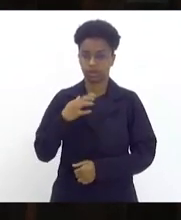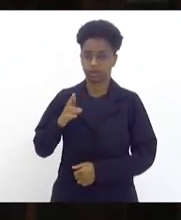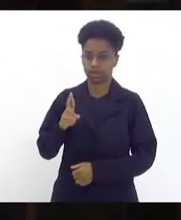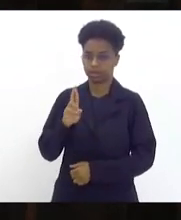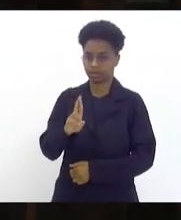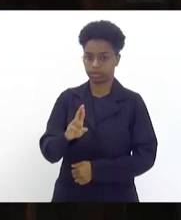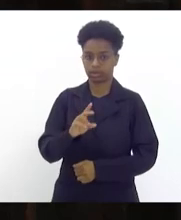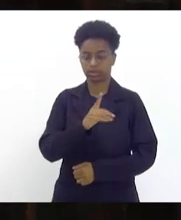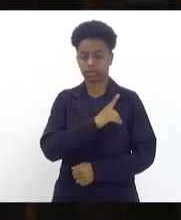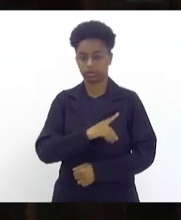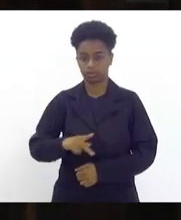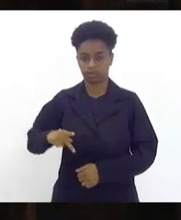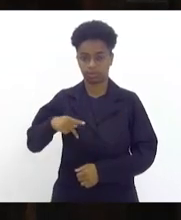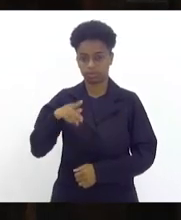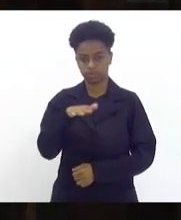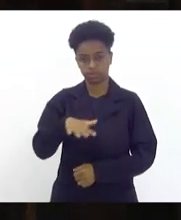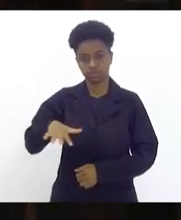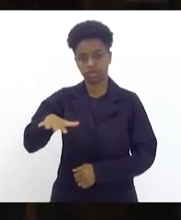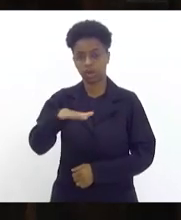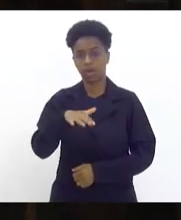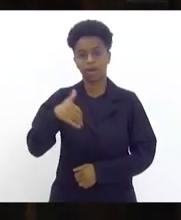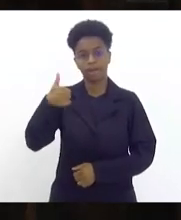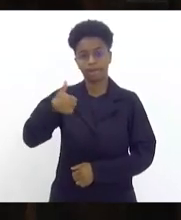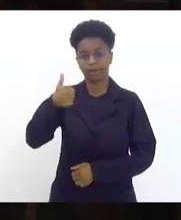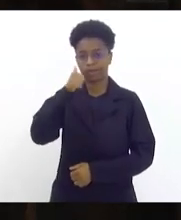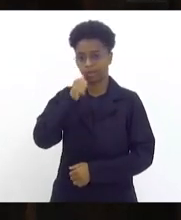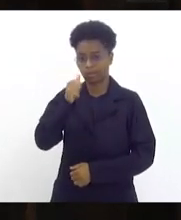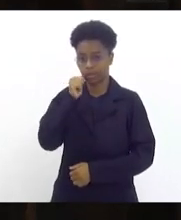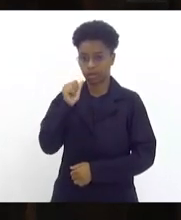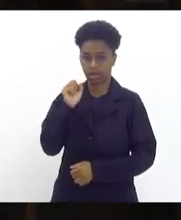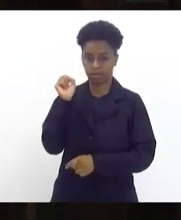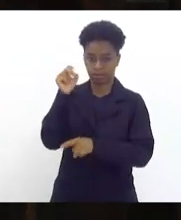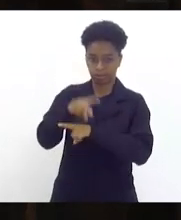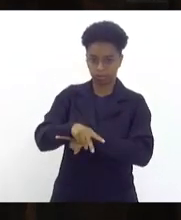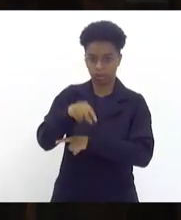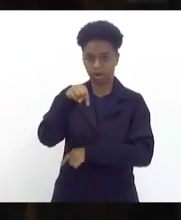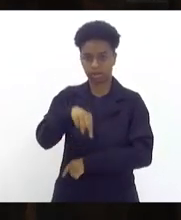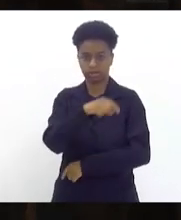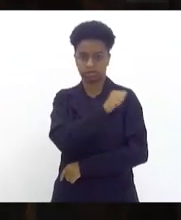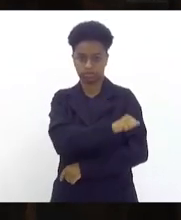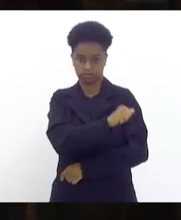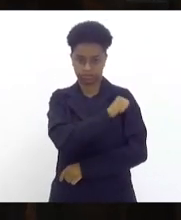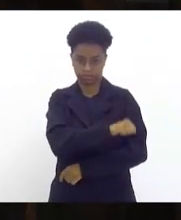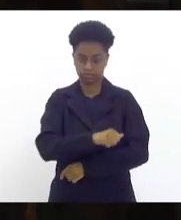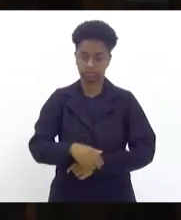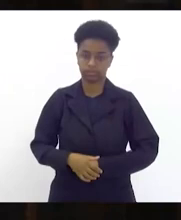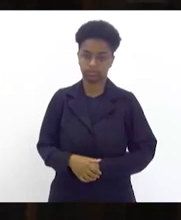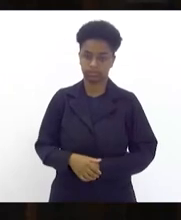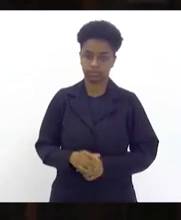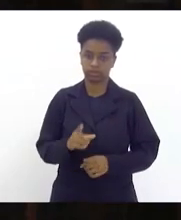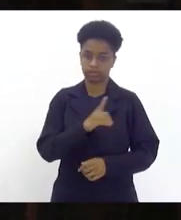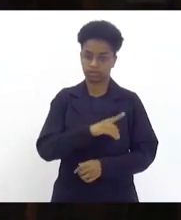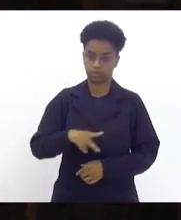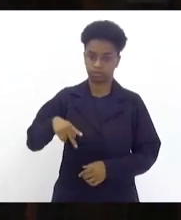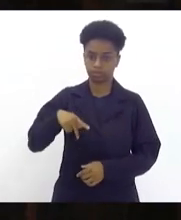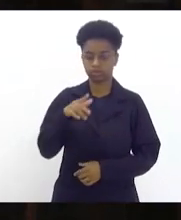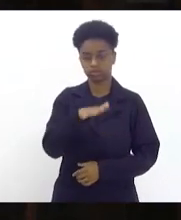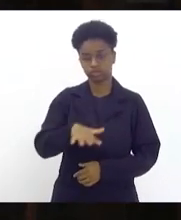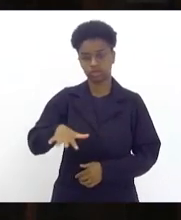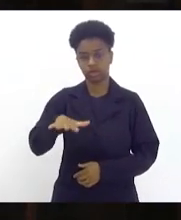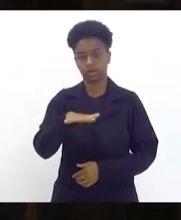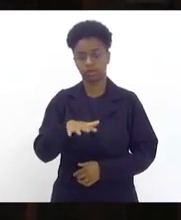defensora Pública geral a primeira defensora pública mulher do Estado do Rio de Janeiro defensora pública geral e